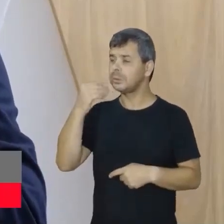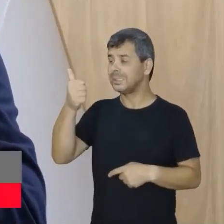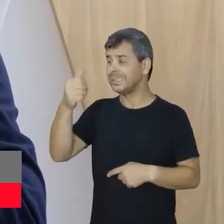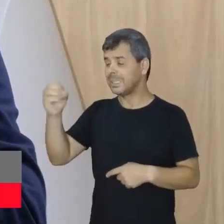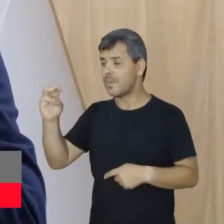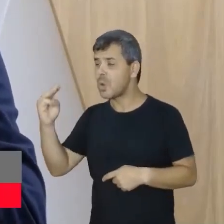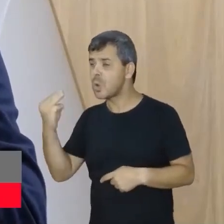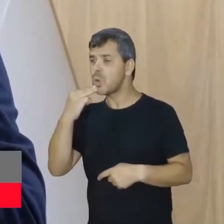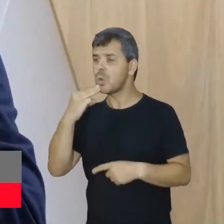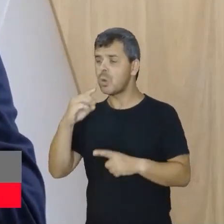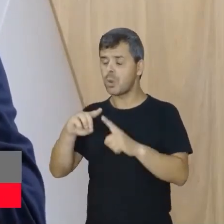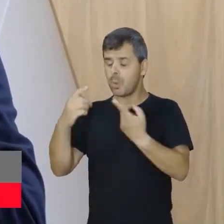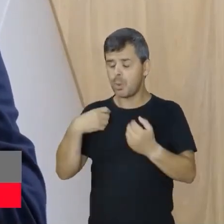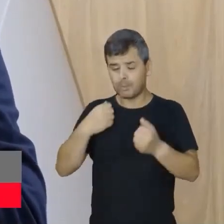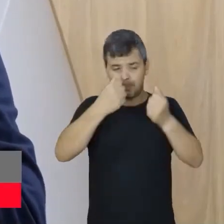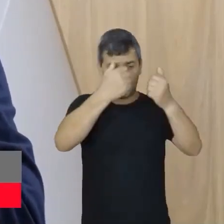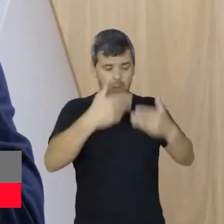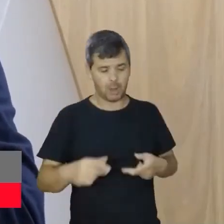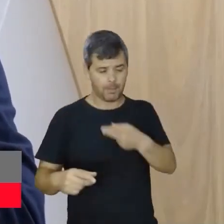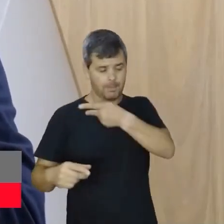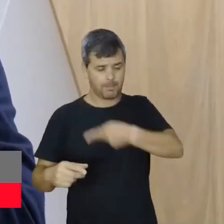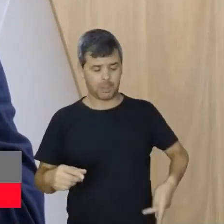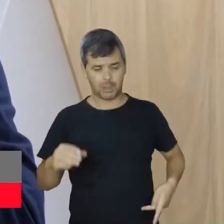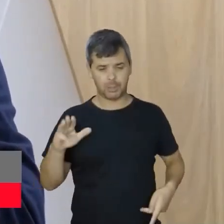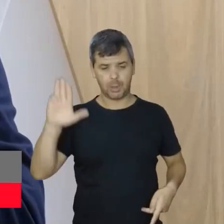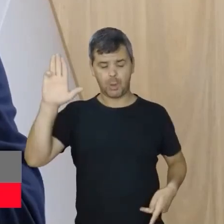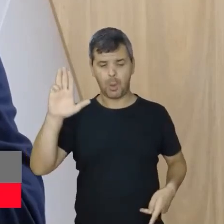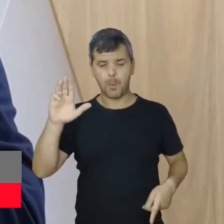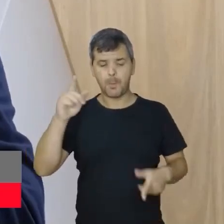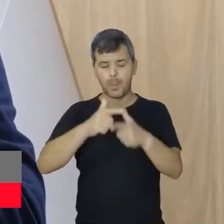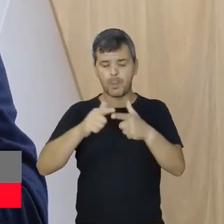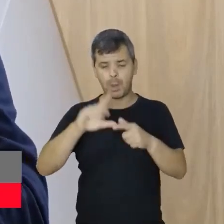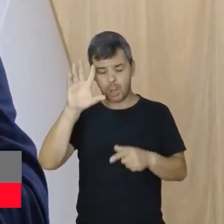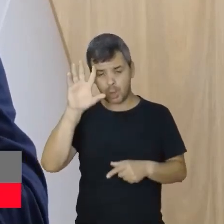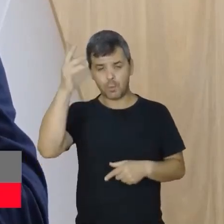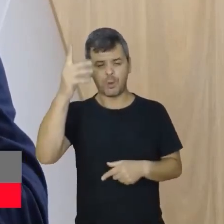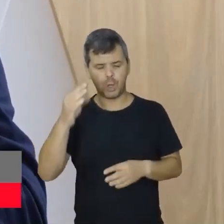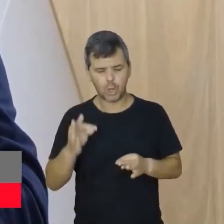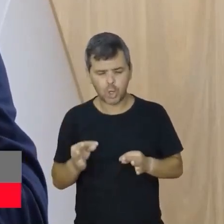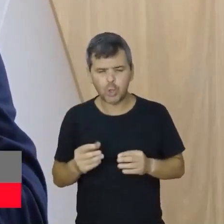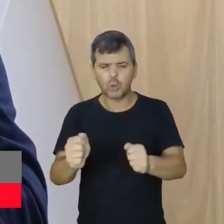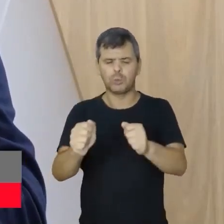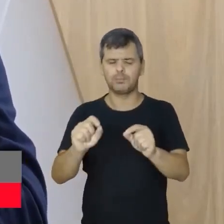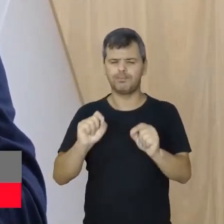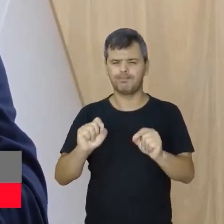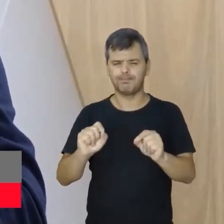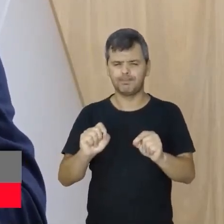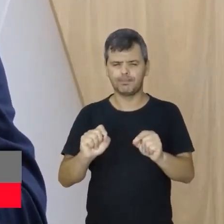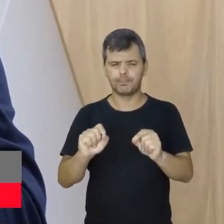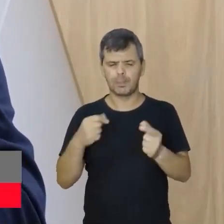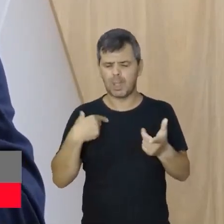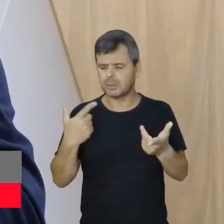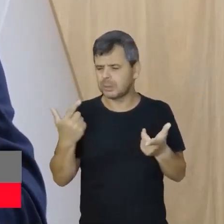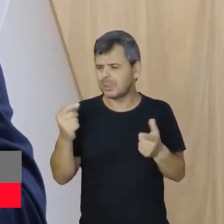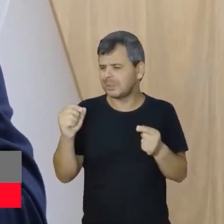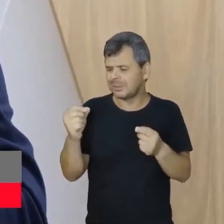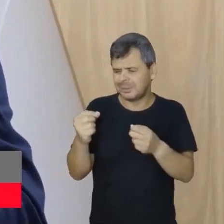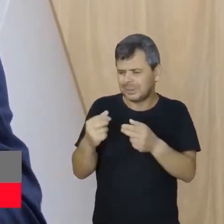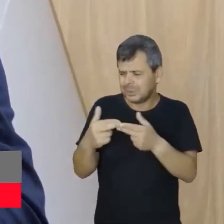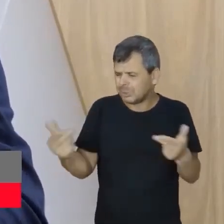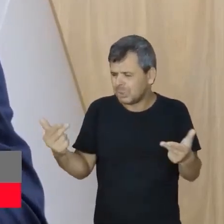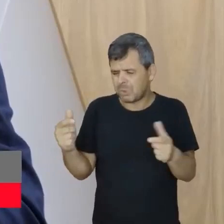Como eu falei ao presidente Lula, nós temos um bom problema para resolver. Com todo esse descaso, com todo